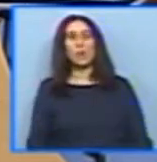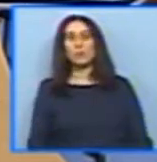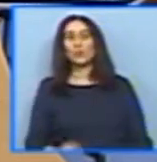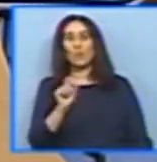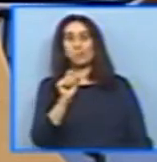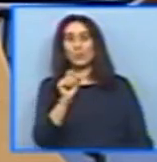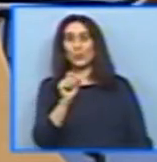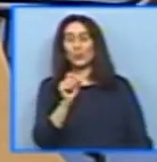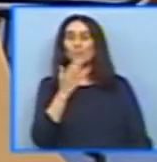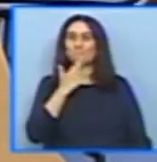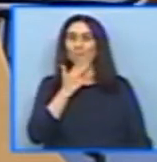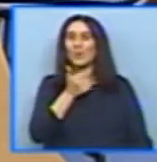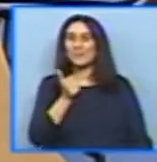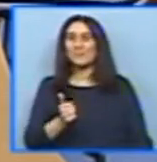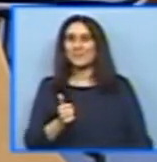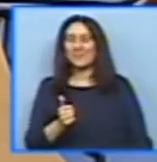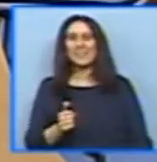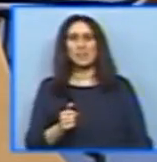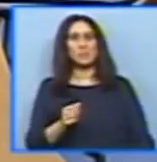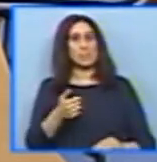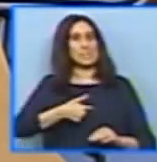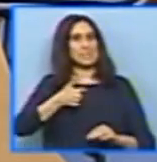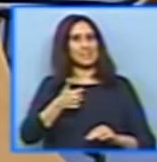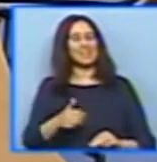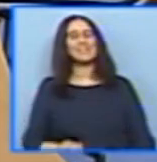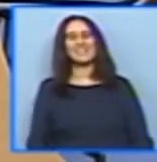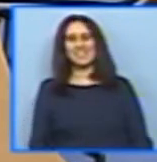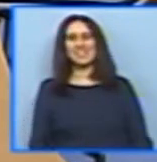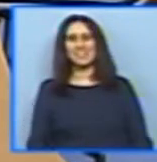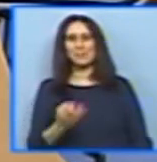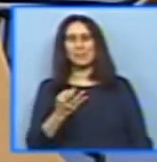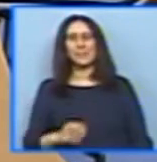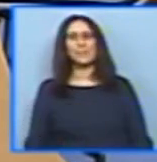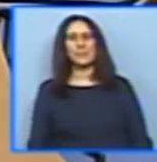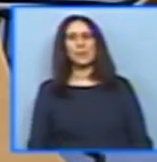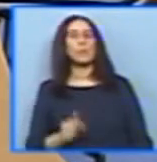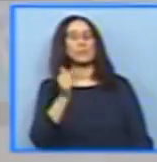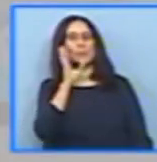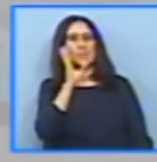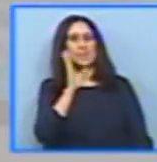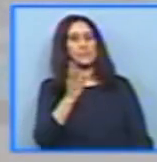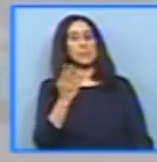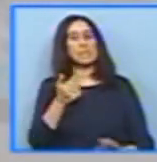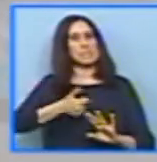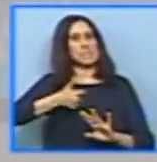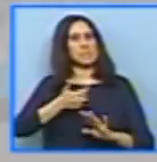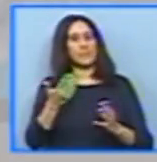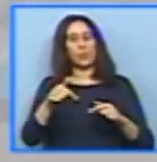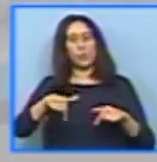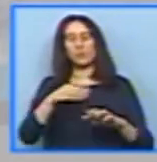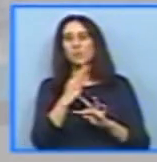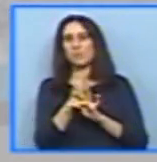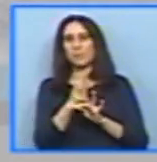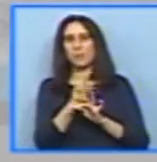minutos. Para ir ao essencial. Ora, muito boa tarde. Para ir ao essencial, nós estamos hoje a